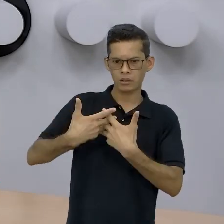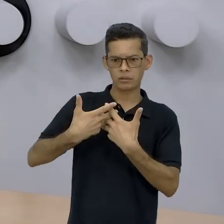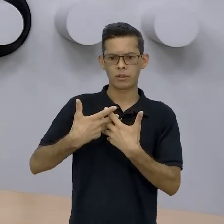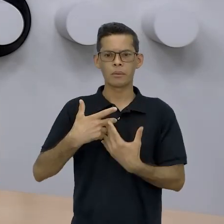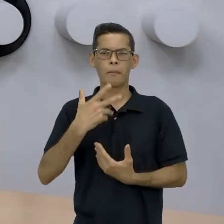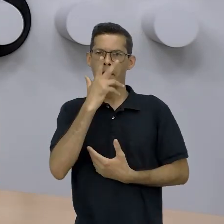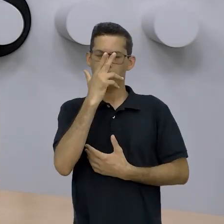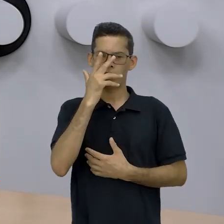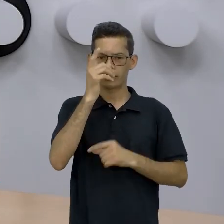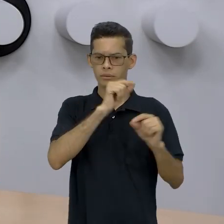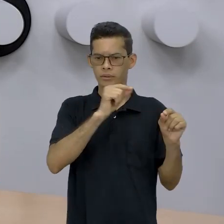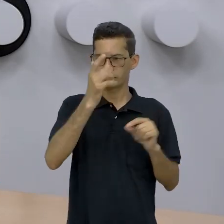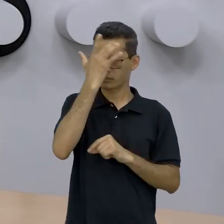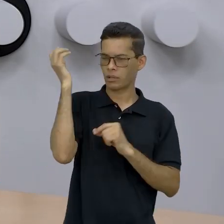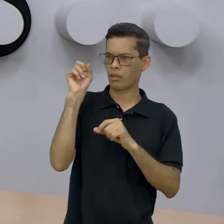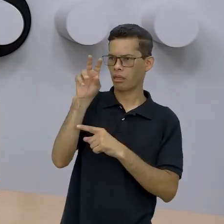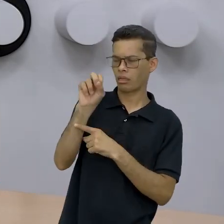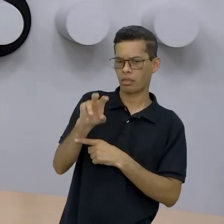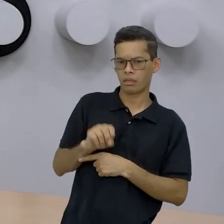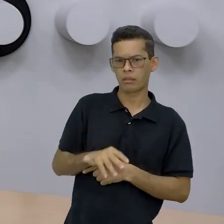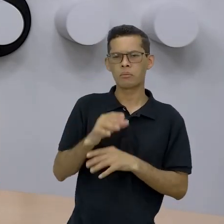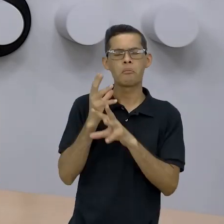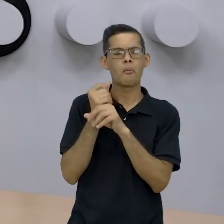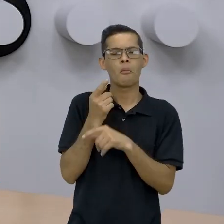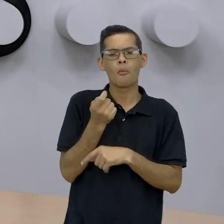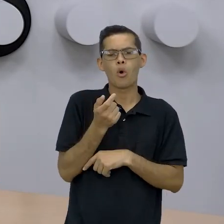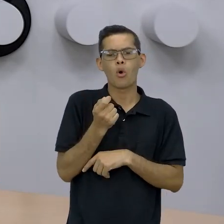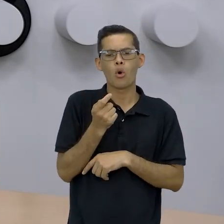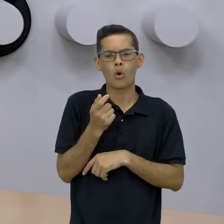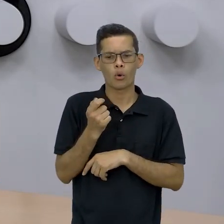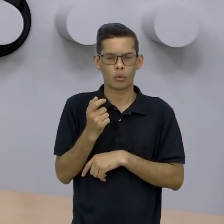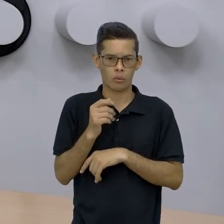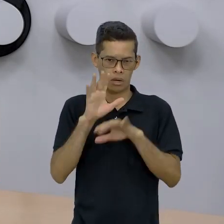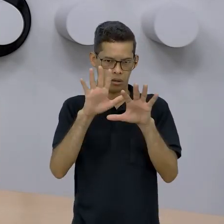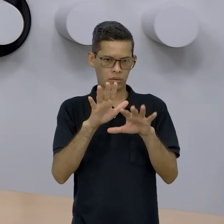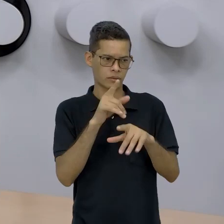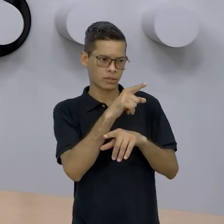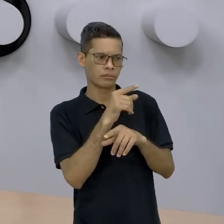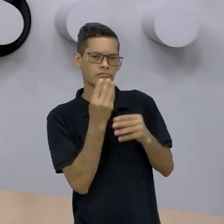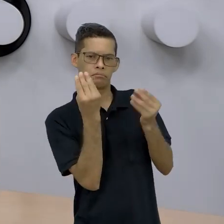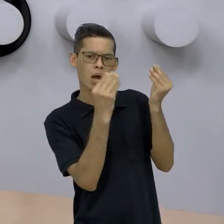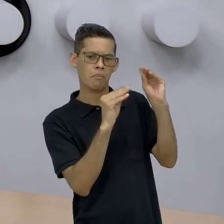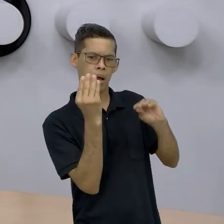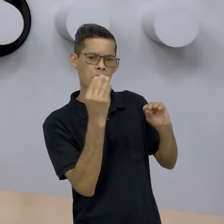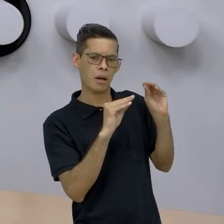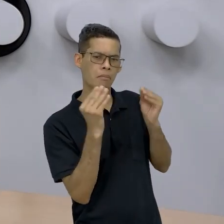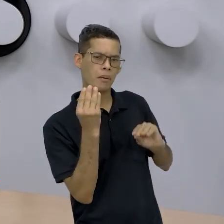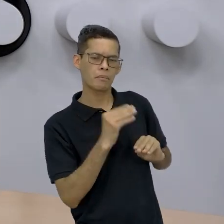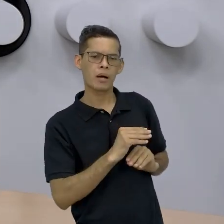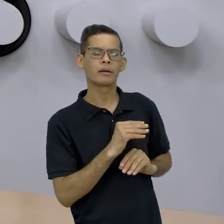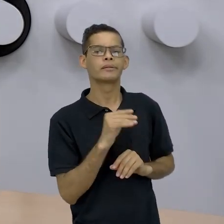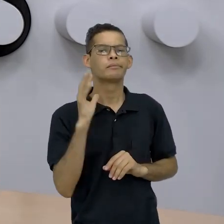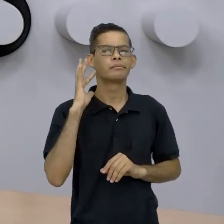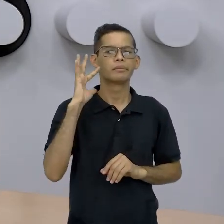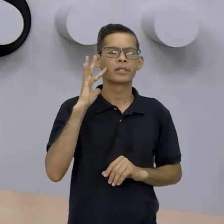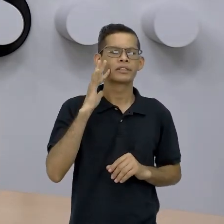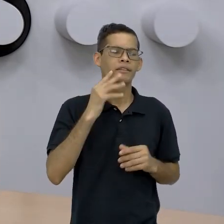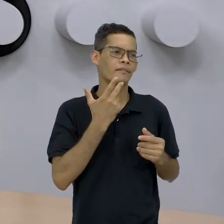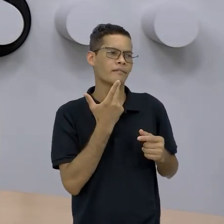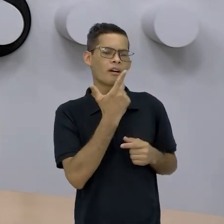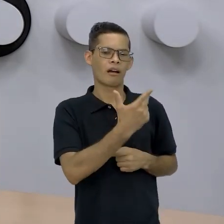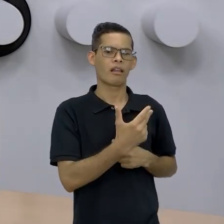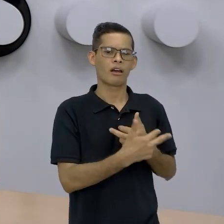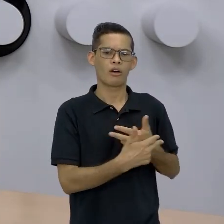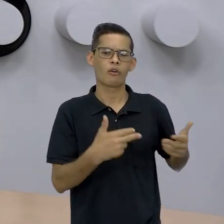dúzia de views. Ah, com certeza. Agora, se Com você se certeza. jogar numa banheira de graxa e dizer qualquer coisa